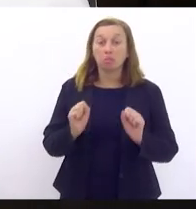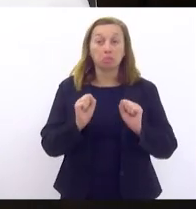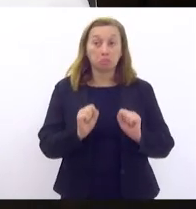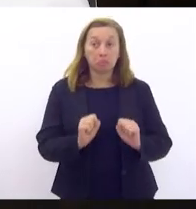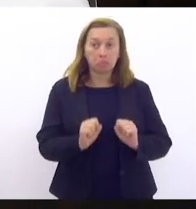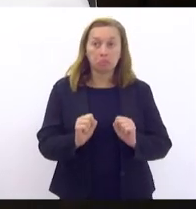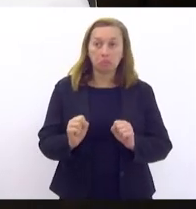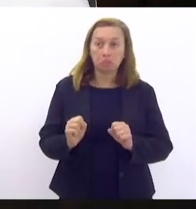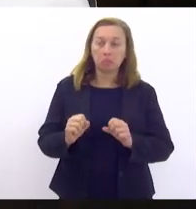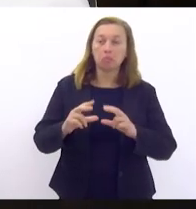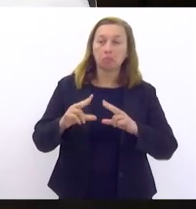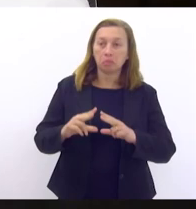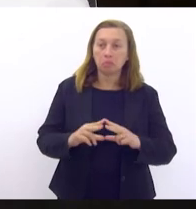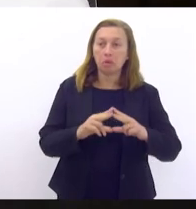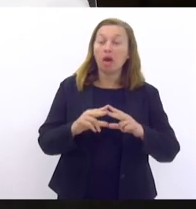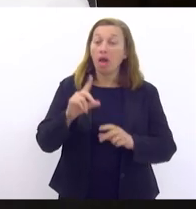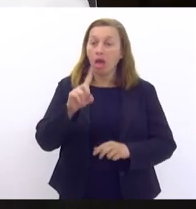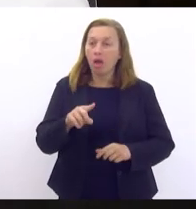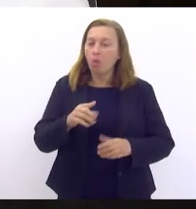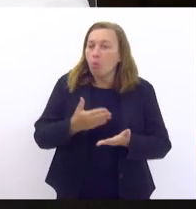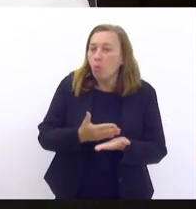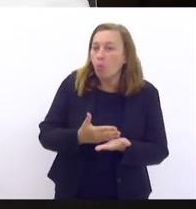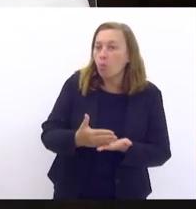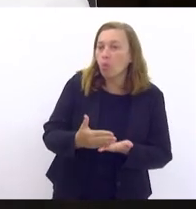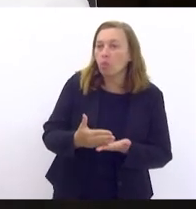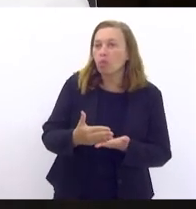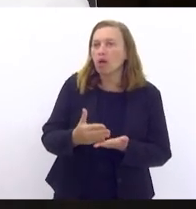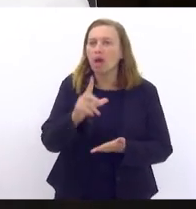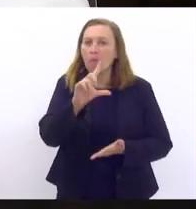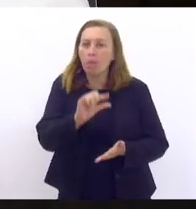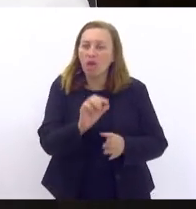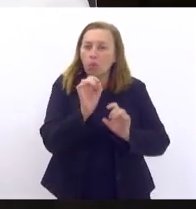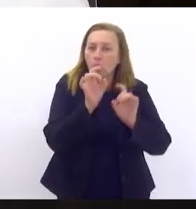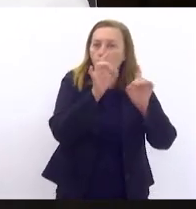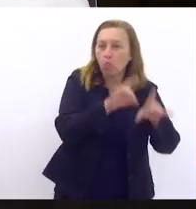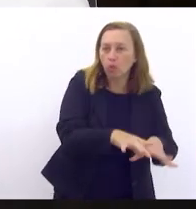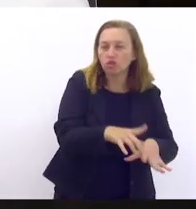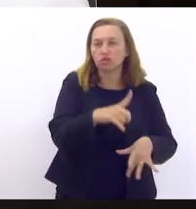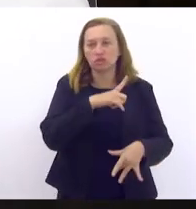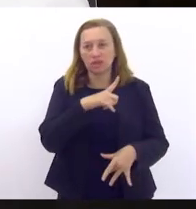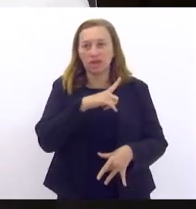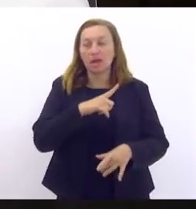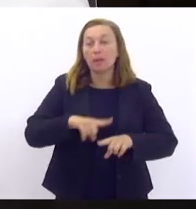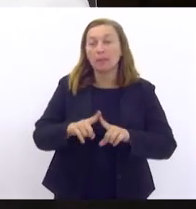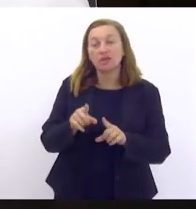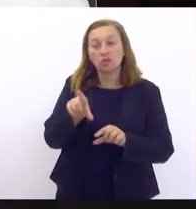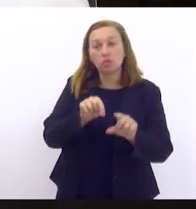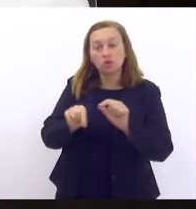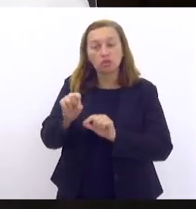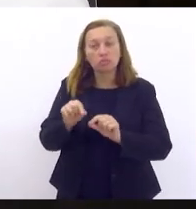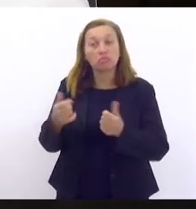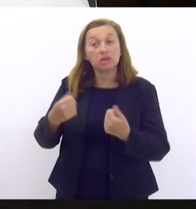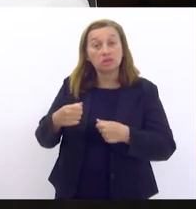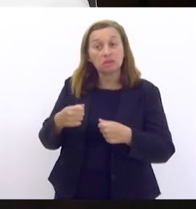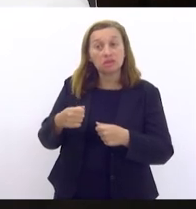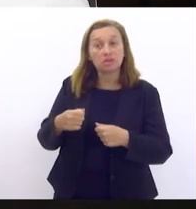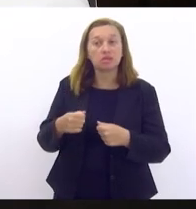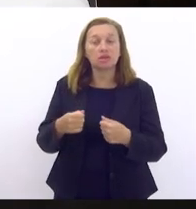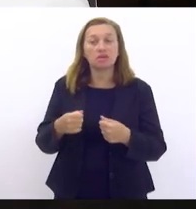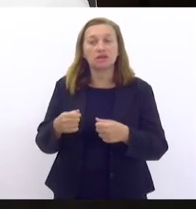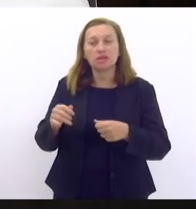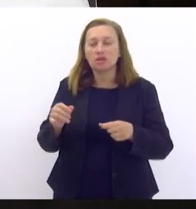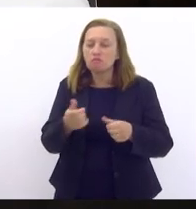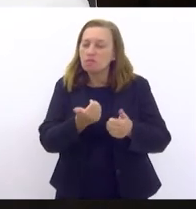reutilizar Esse é um caminho porque você gera menos resíduos mas acho que é só atenção na tomada de decisão que Eu mencionei para a gente fazer